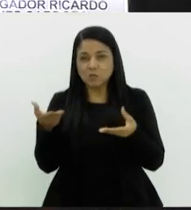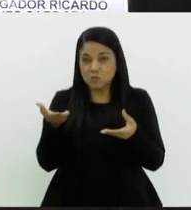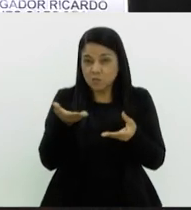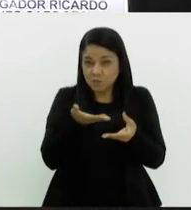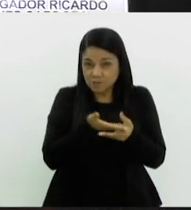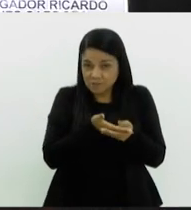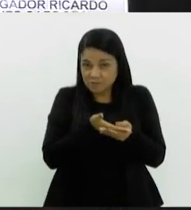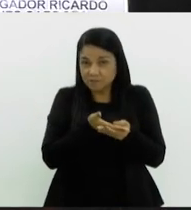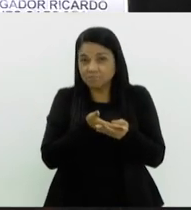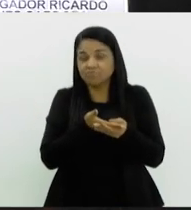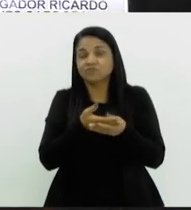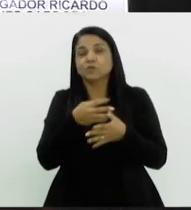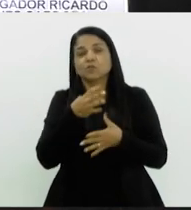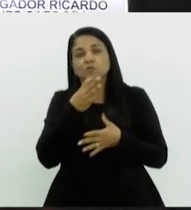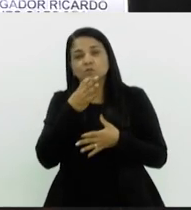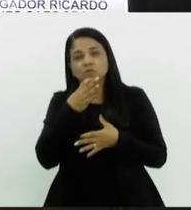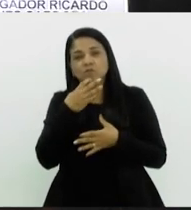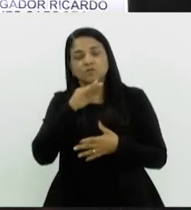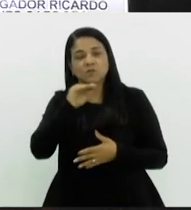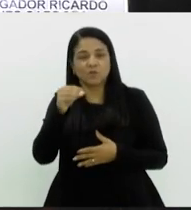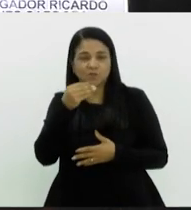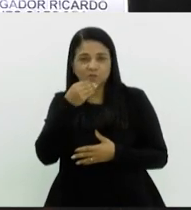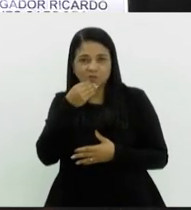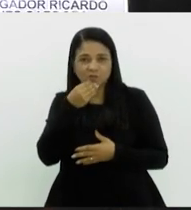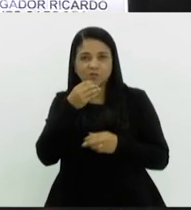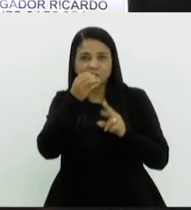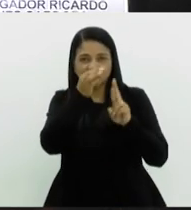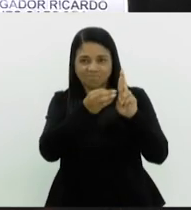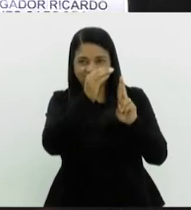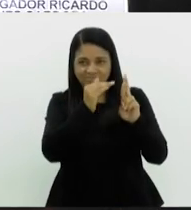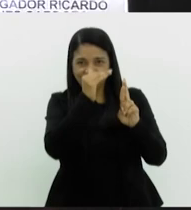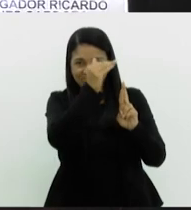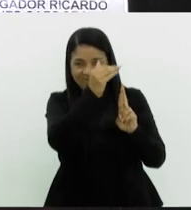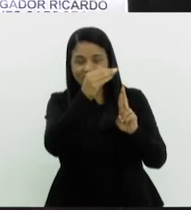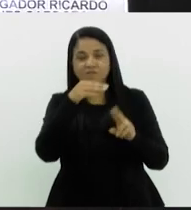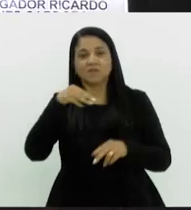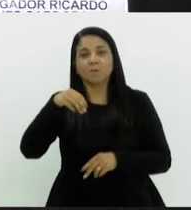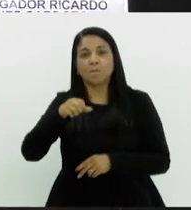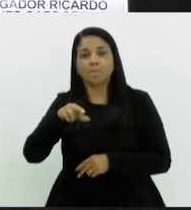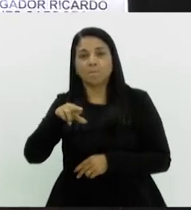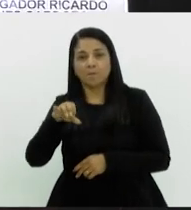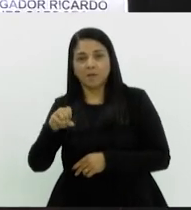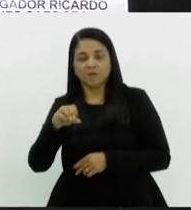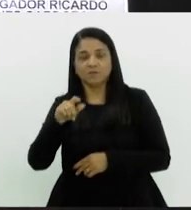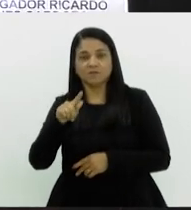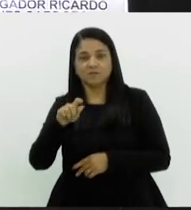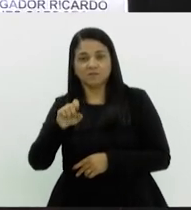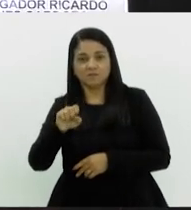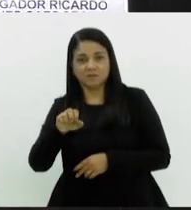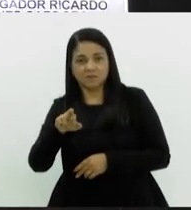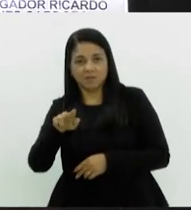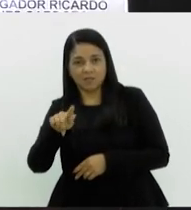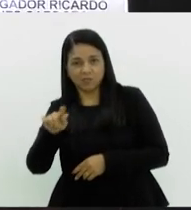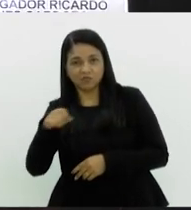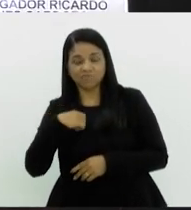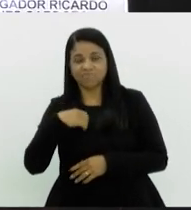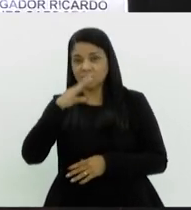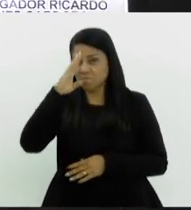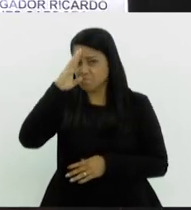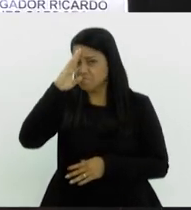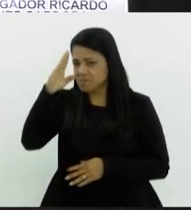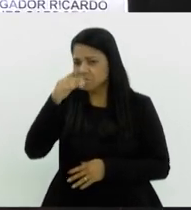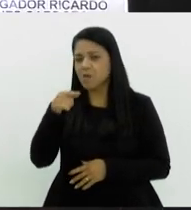a oportunidade de conhecer meu querido amigo desembargador Melo Serra, que foi peça fundamental naquela questão